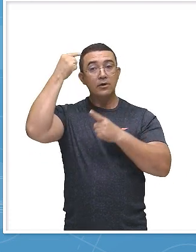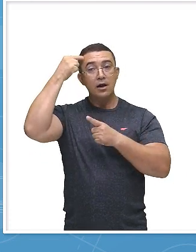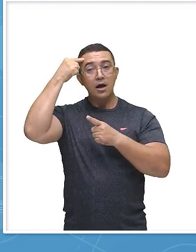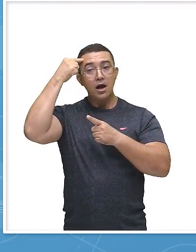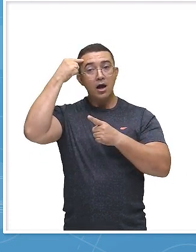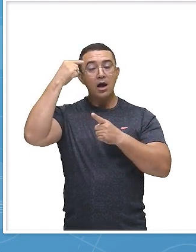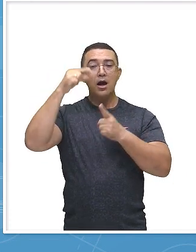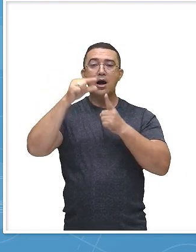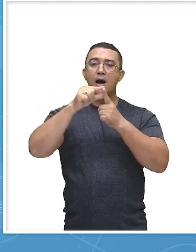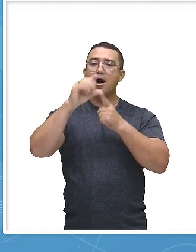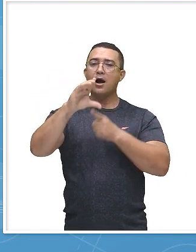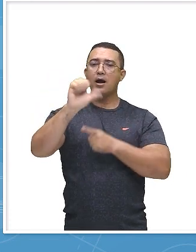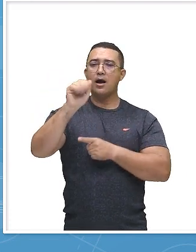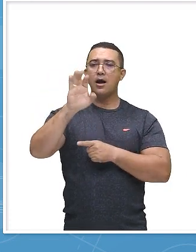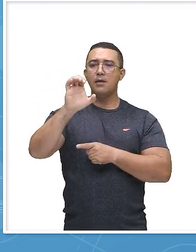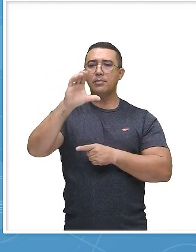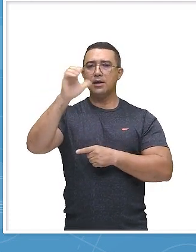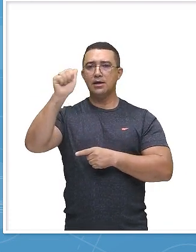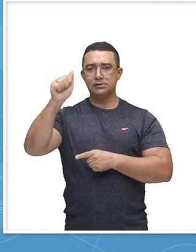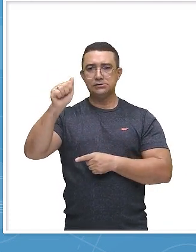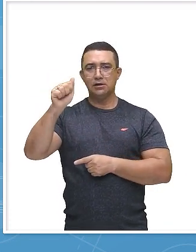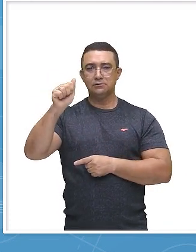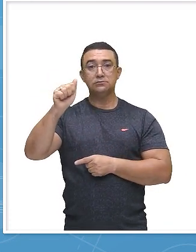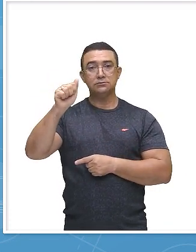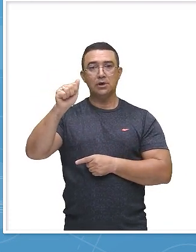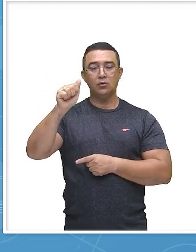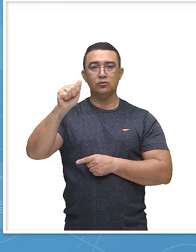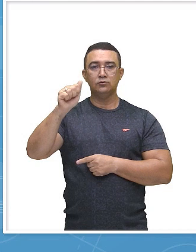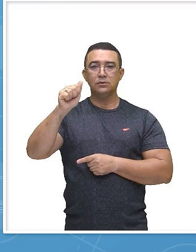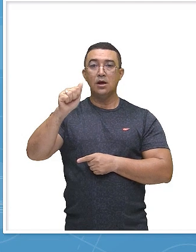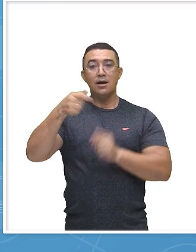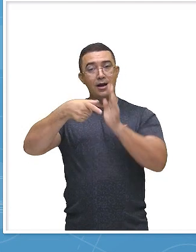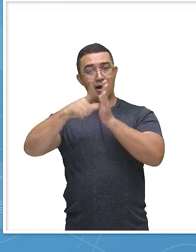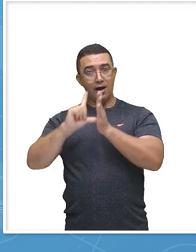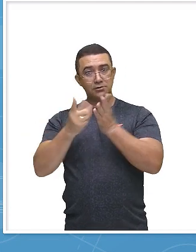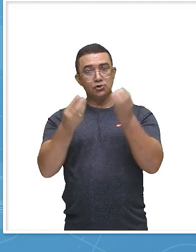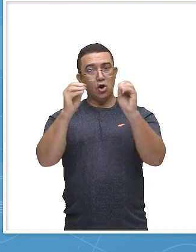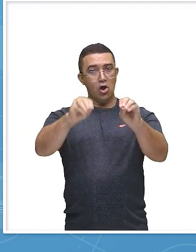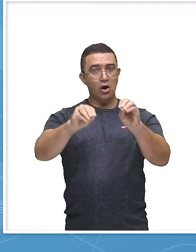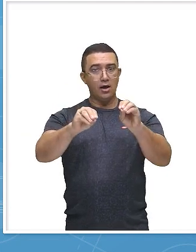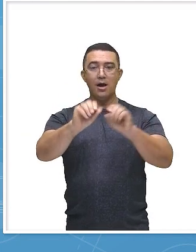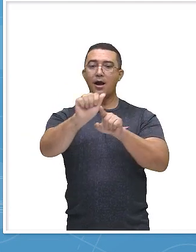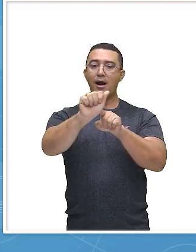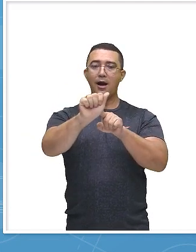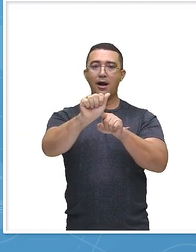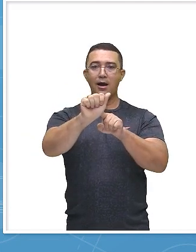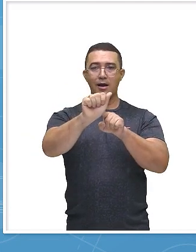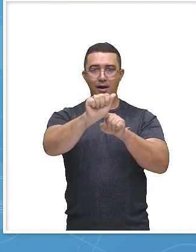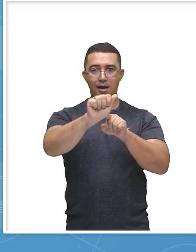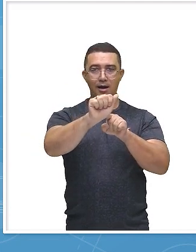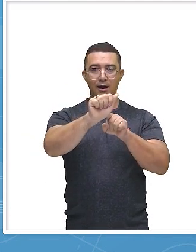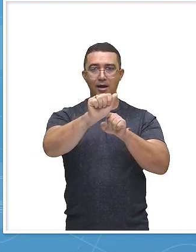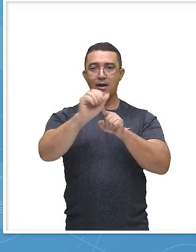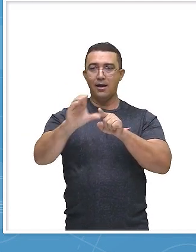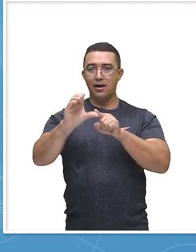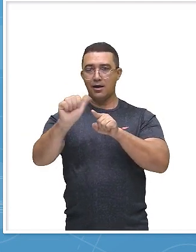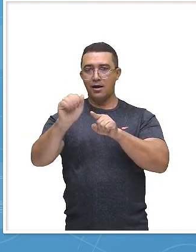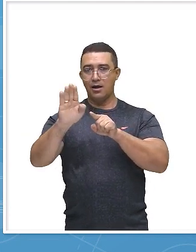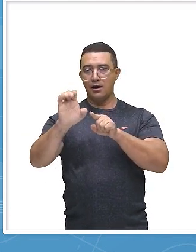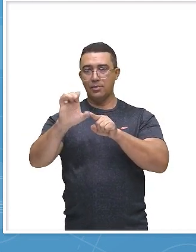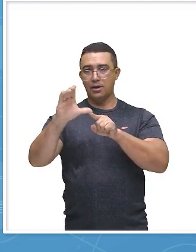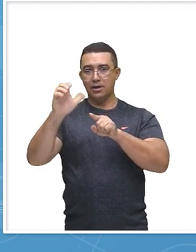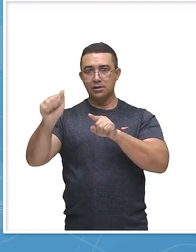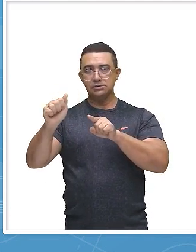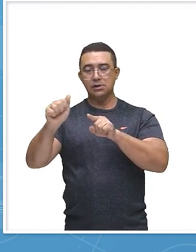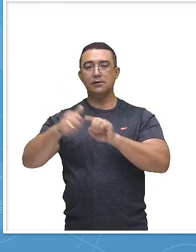definido feminino, que antecede o substantivo cabeça, está indicando, pelo contexto você percebe, aquele menino machucou